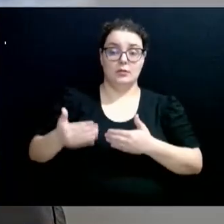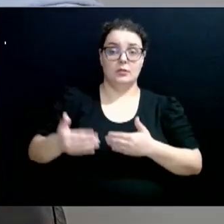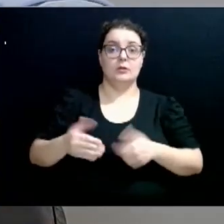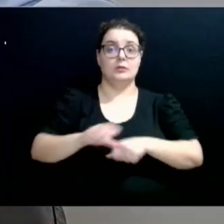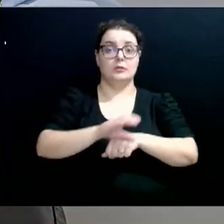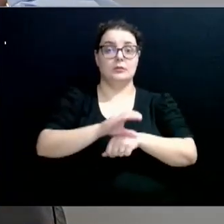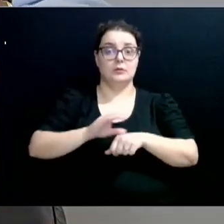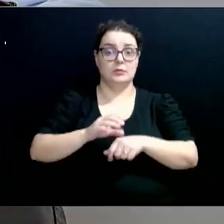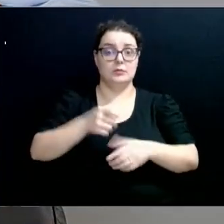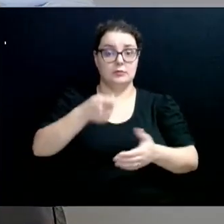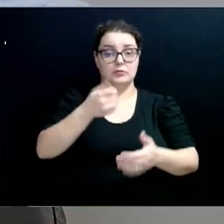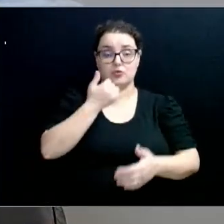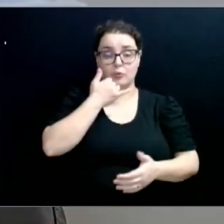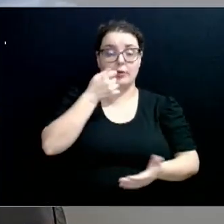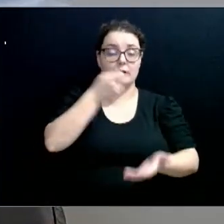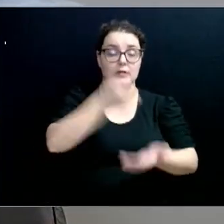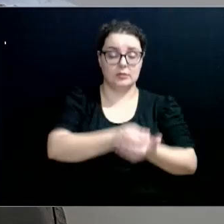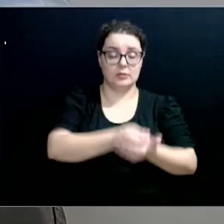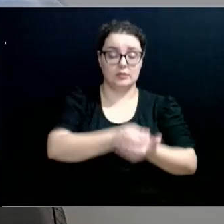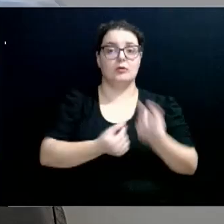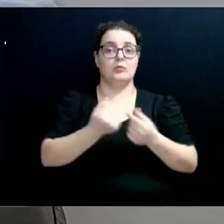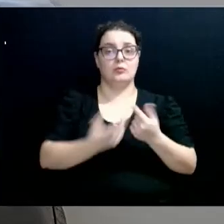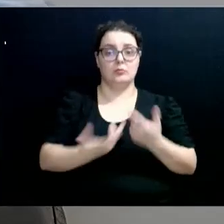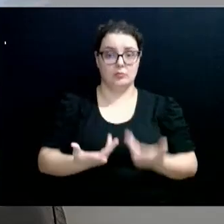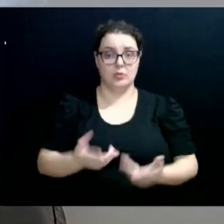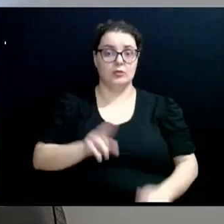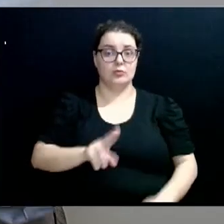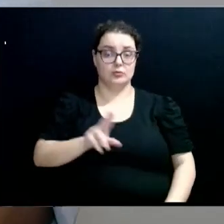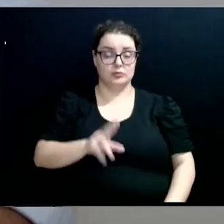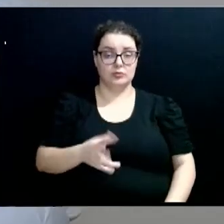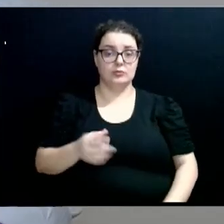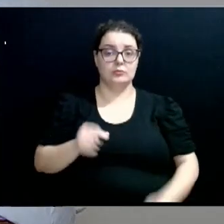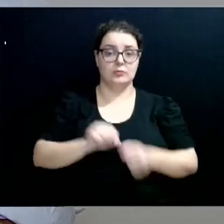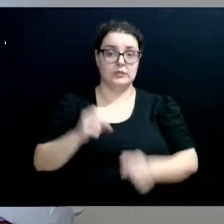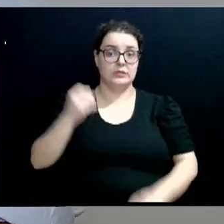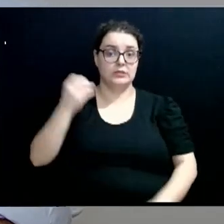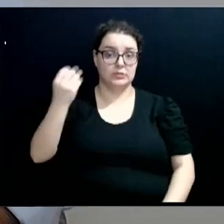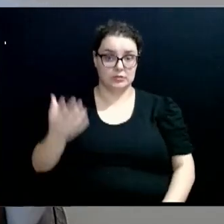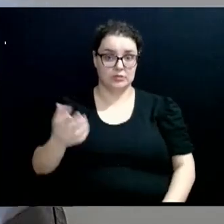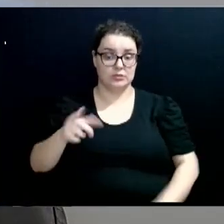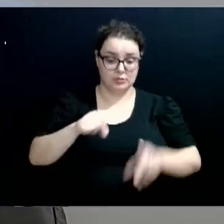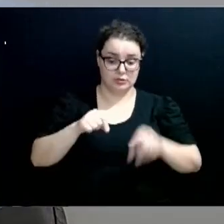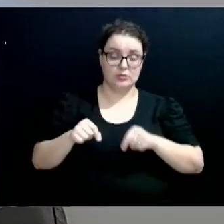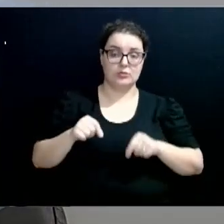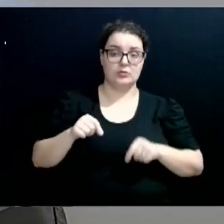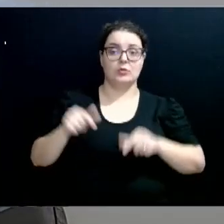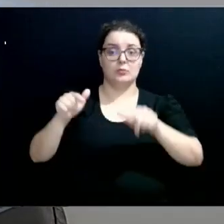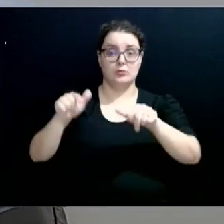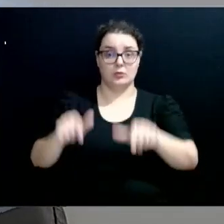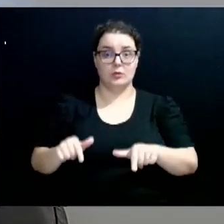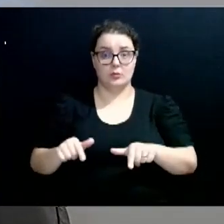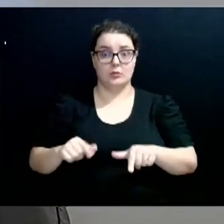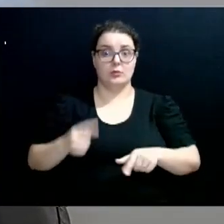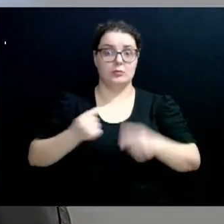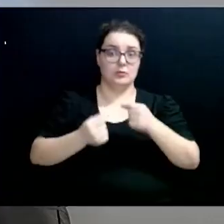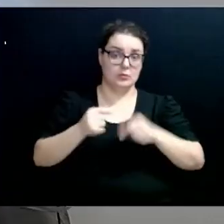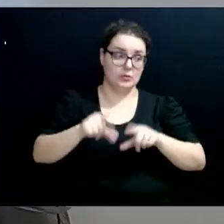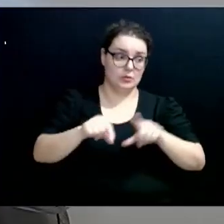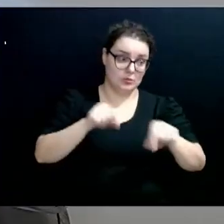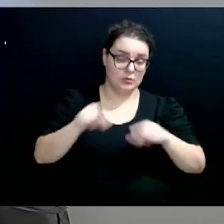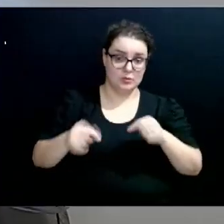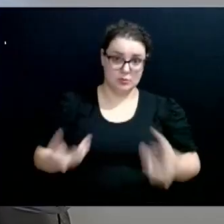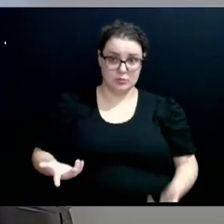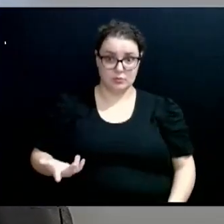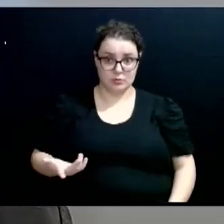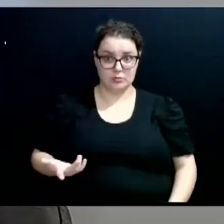Então, a partir da constituição de qual é o volume de recursos que vão ser utilizados para fazer a viagem, é que a gente escolhe o destino. Ao escolher